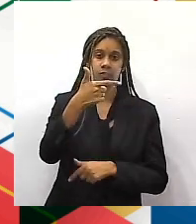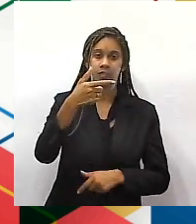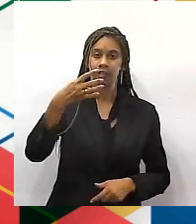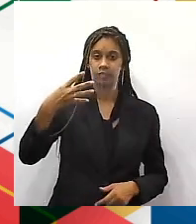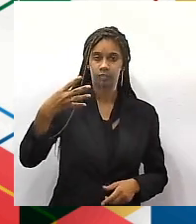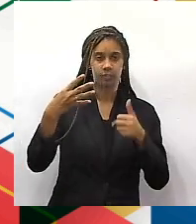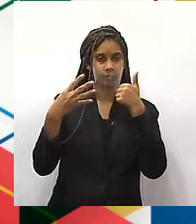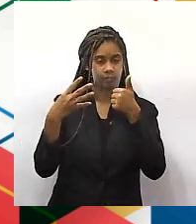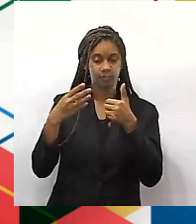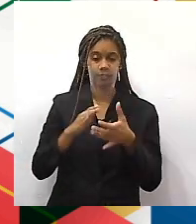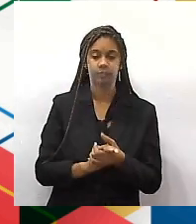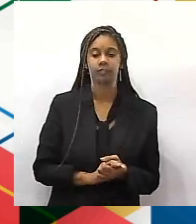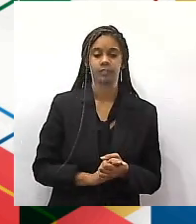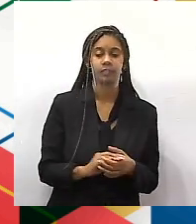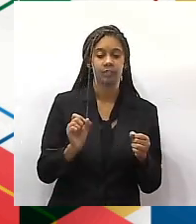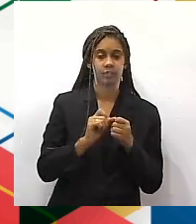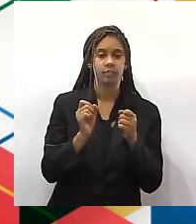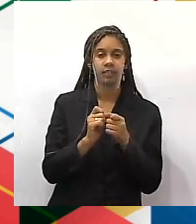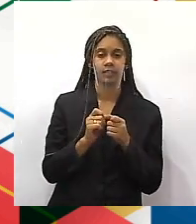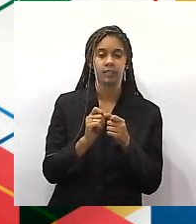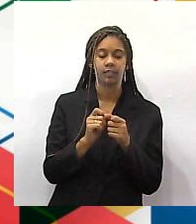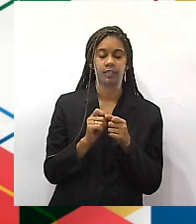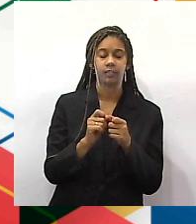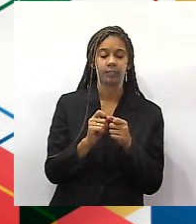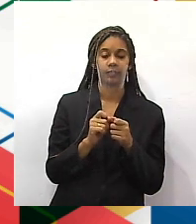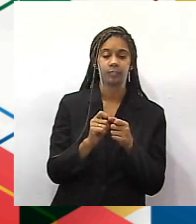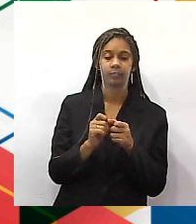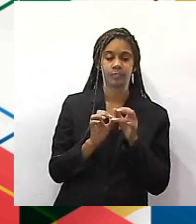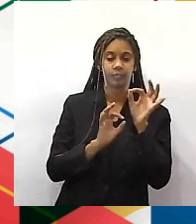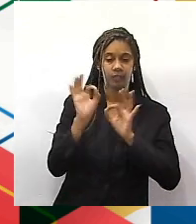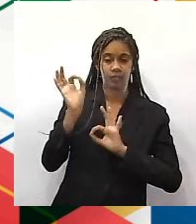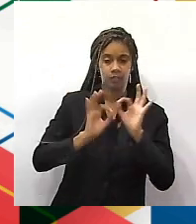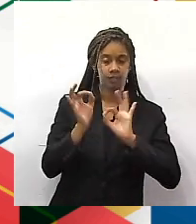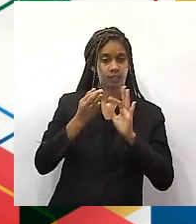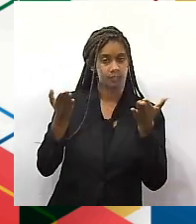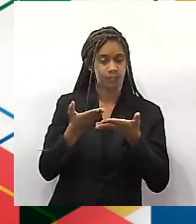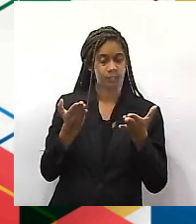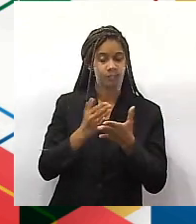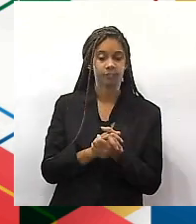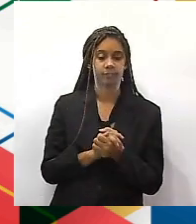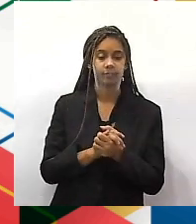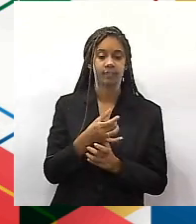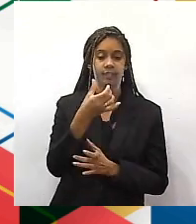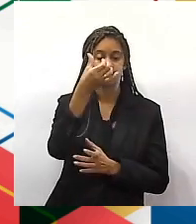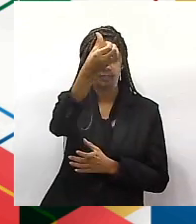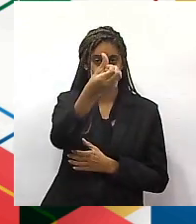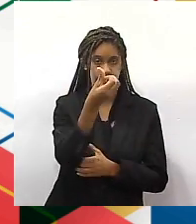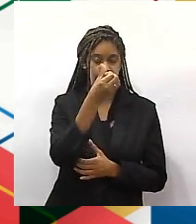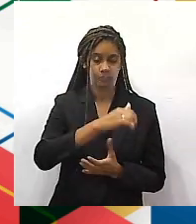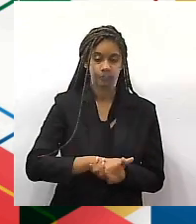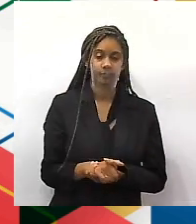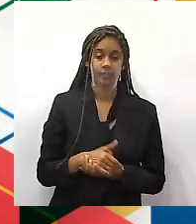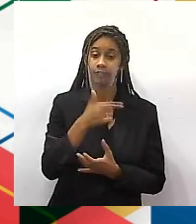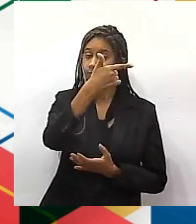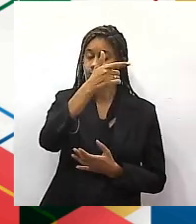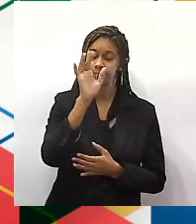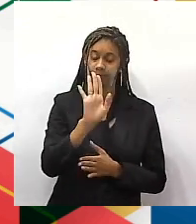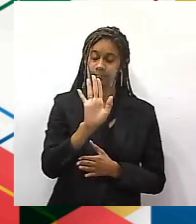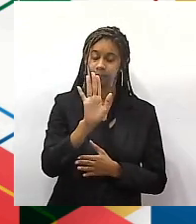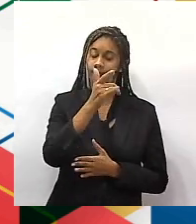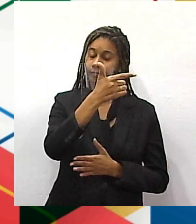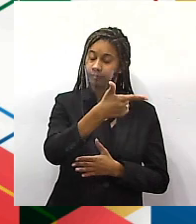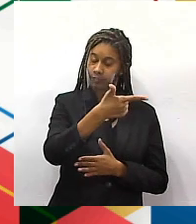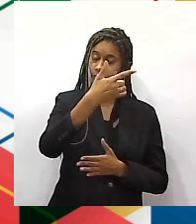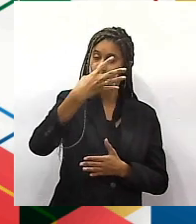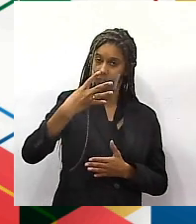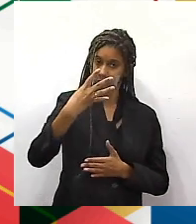fazer a operação contrária. Mas vamos montar aqui as proporções. O 6, né? Vamos pegar aqui, 24 está